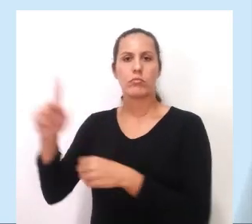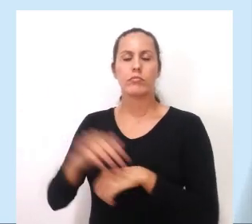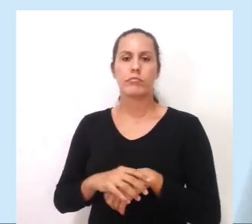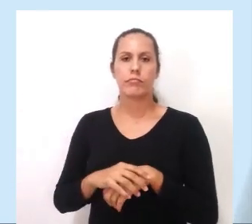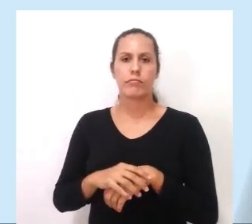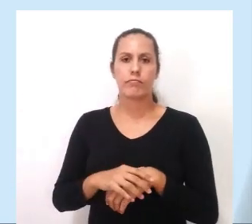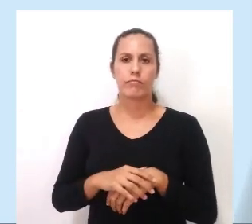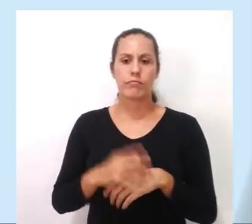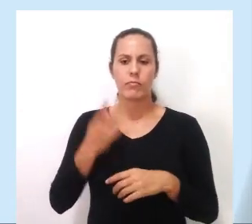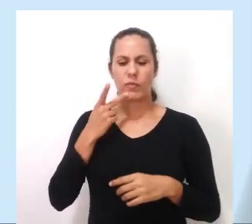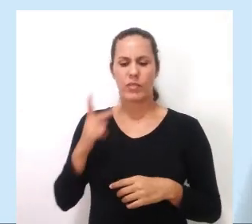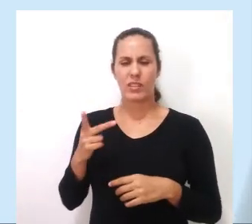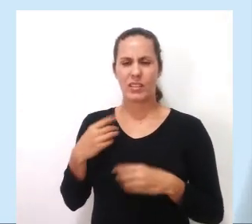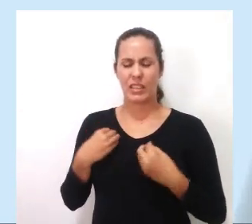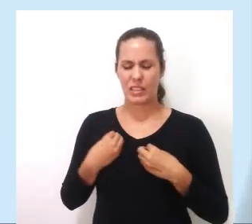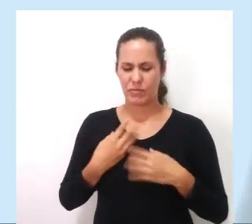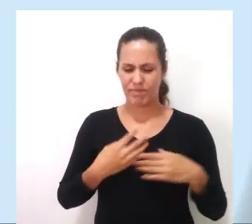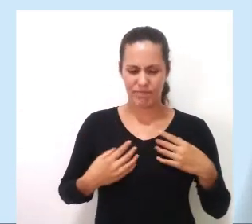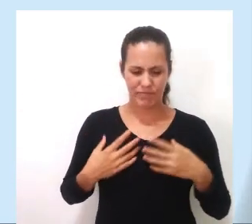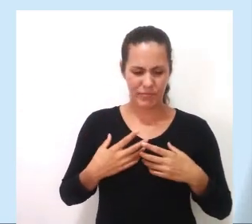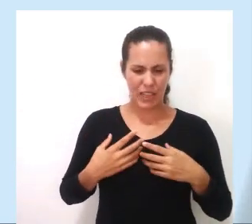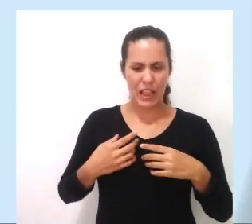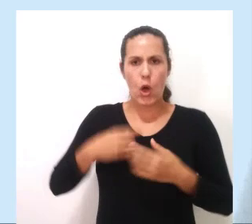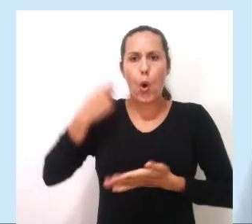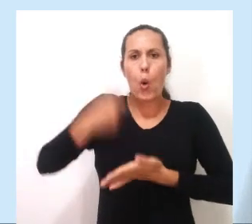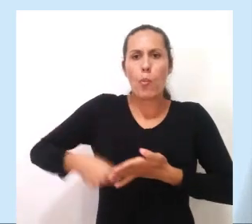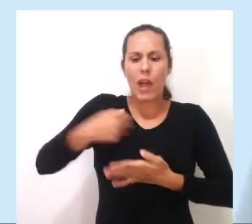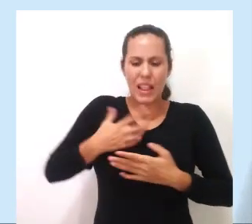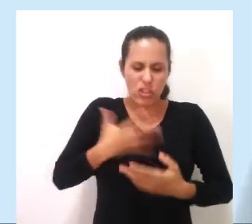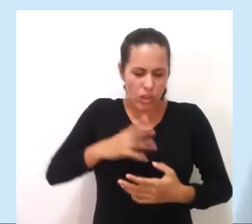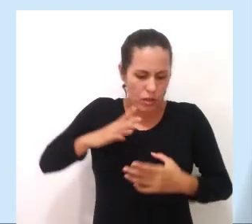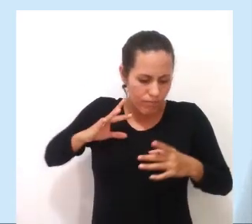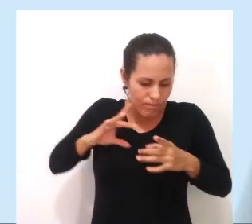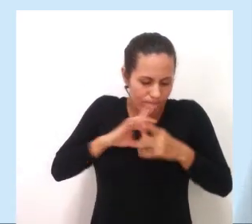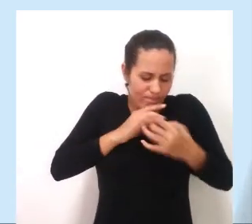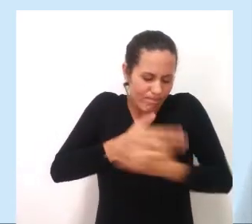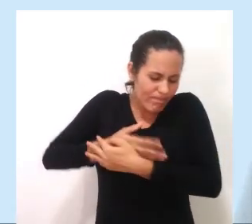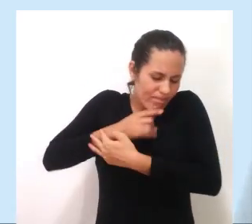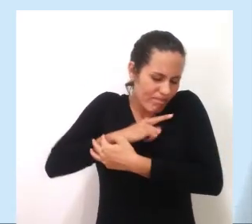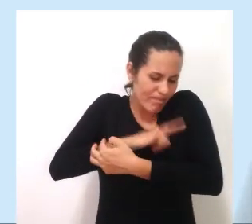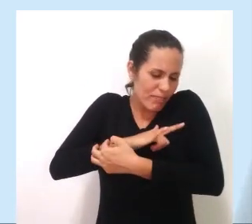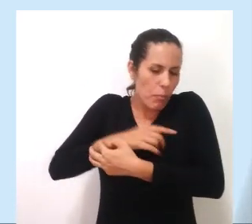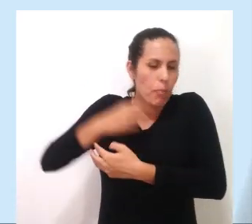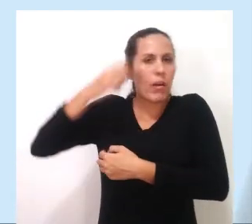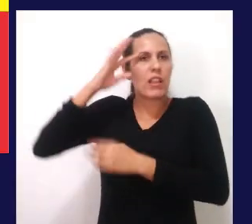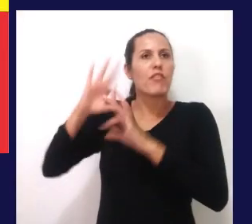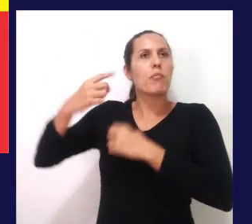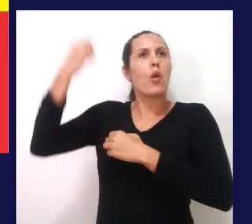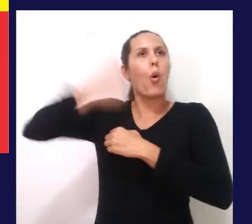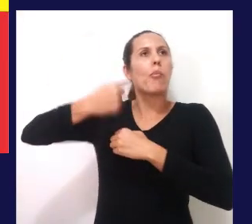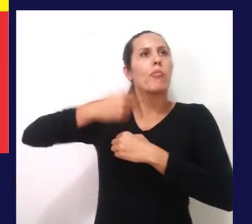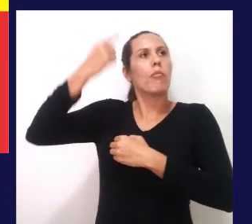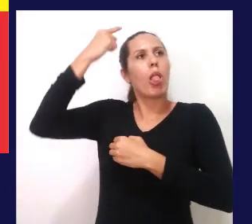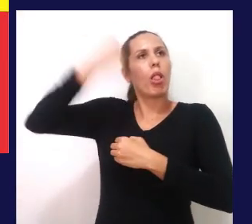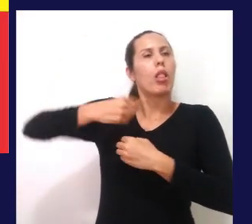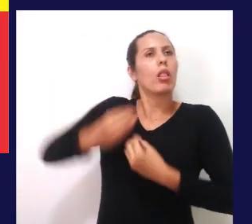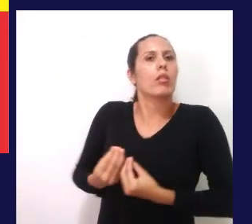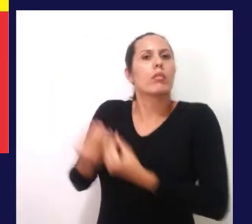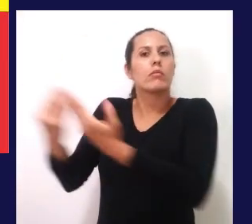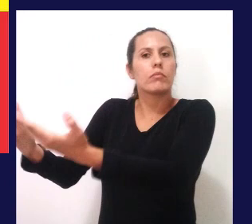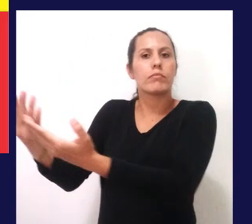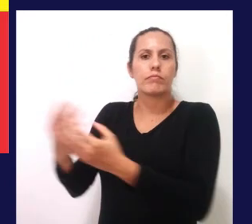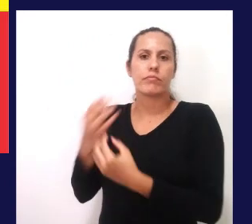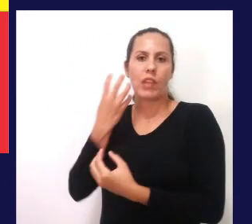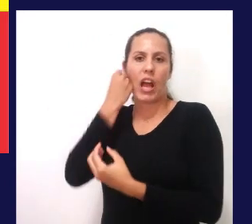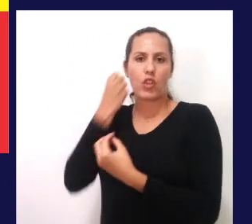afetivo e de repente ela é obrigada a doar o seu bebê. Tem outro caso